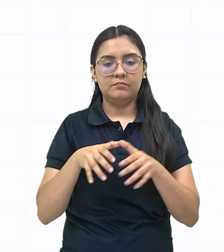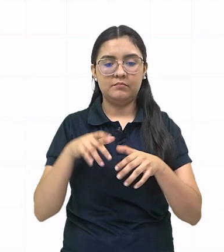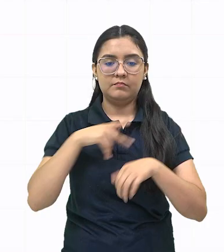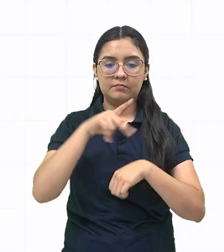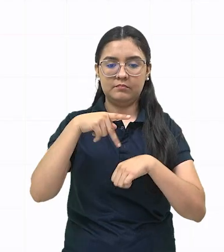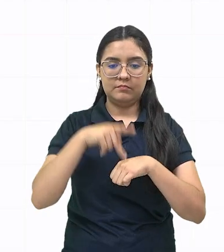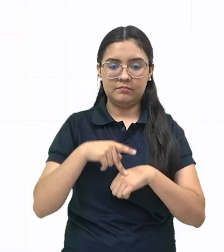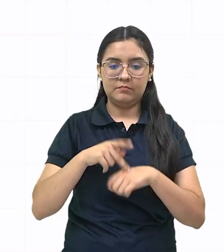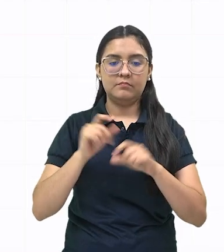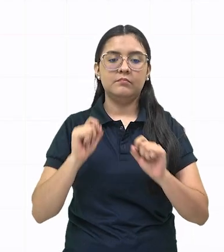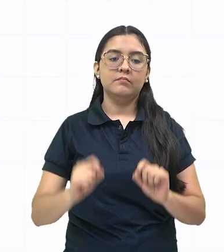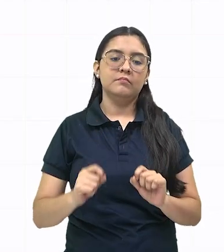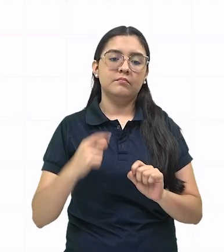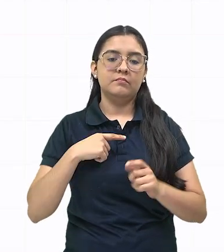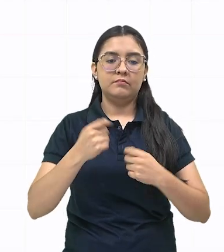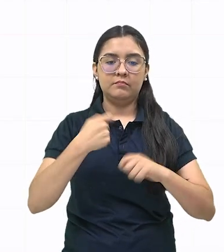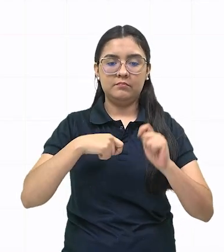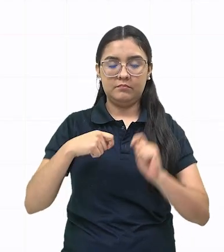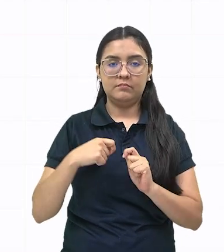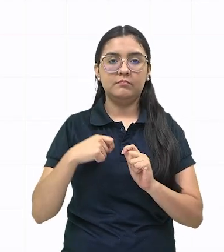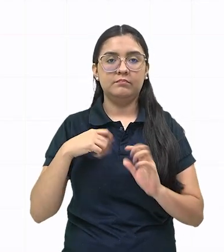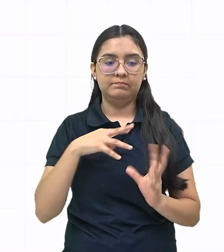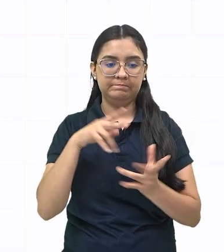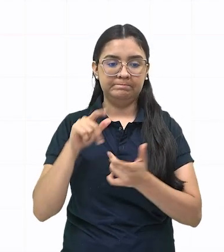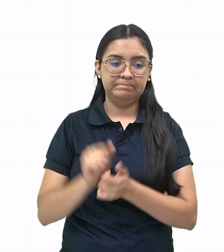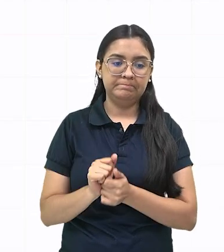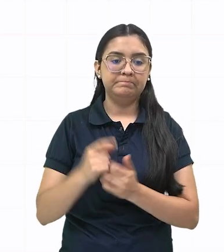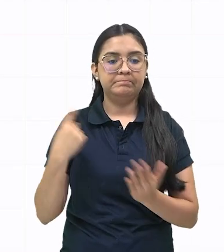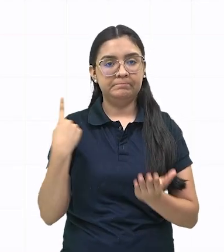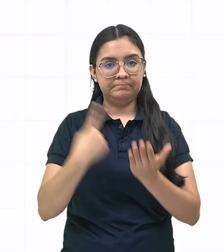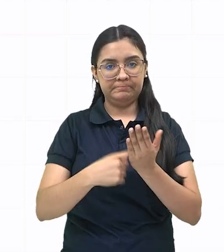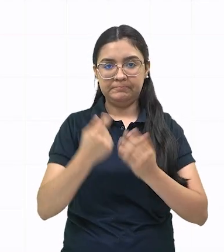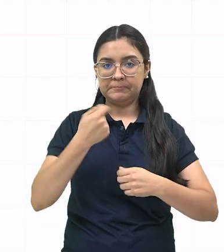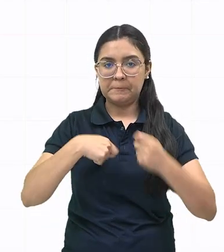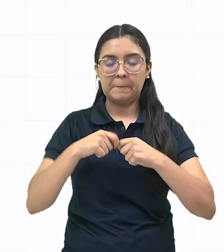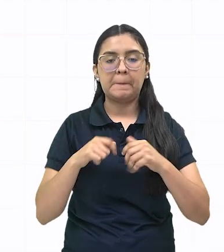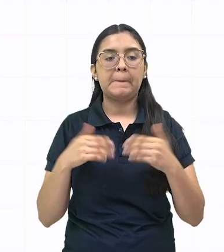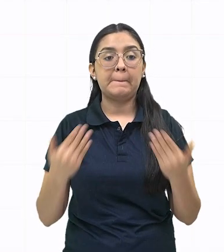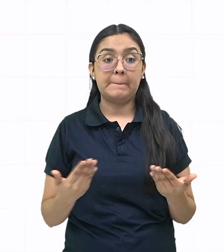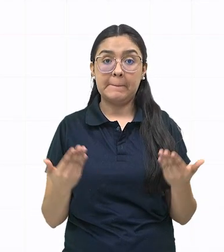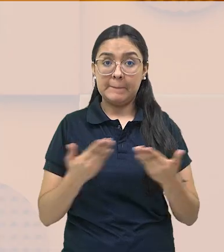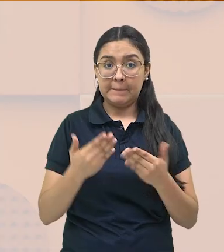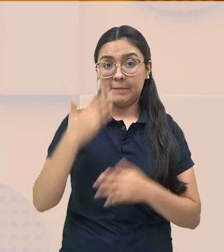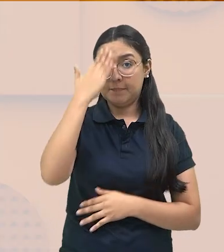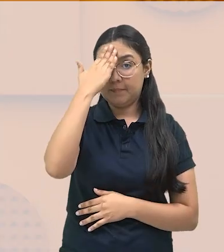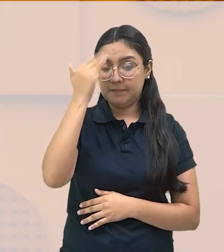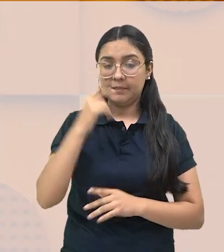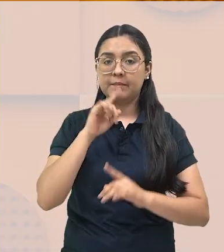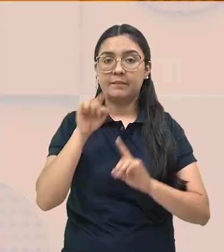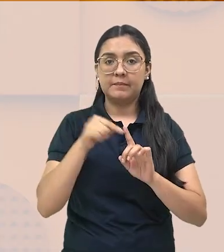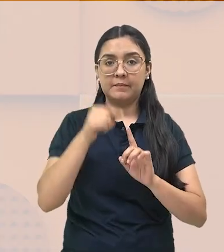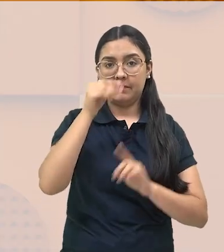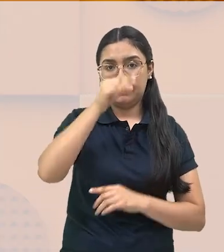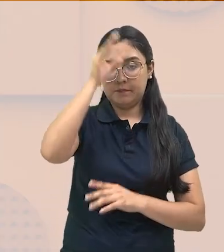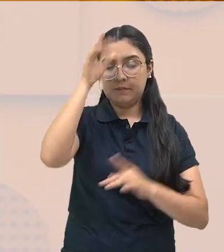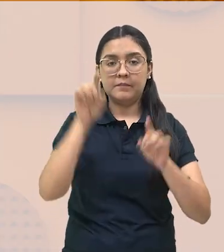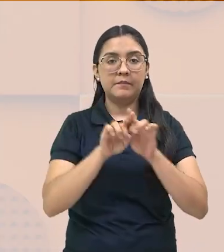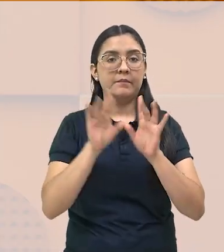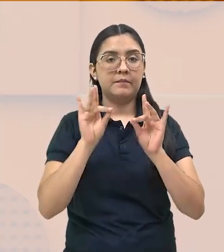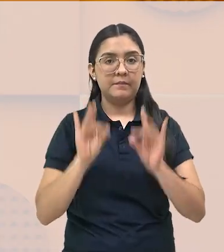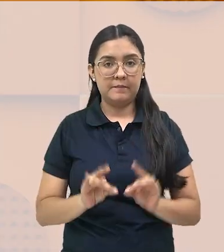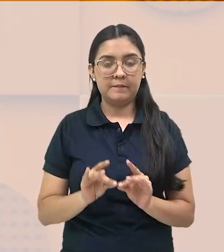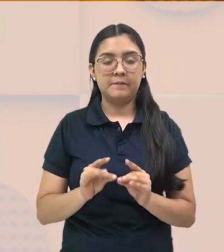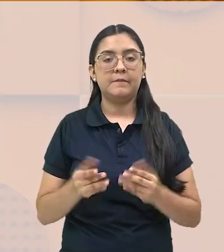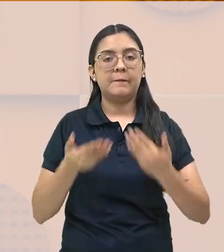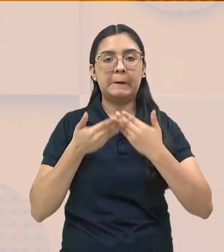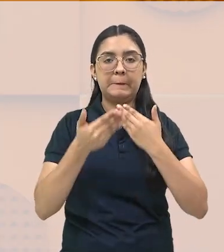econômicos internacionais e acordos econômicos. Agora que vocês já conhecem o objeto de conhecimento da nossa aula, bem como o seu detalhamento,